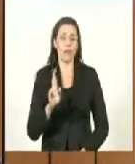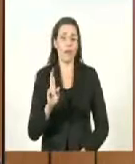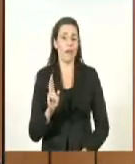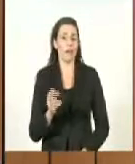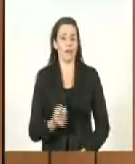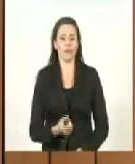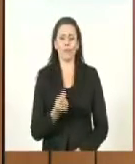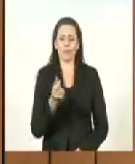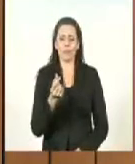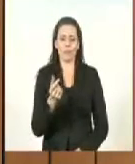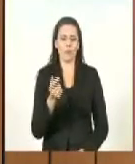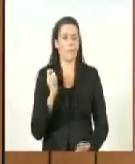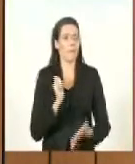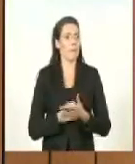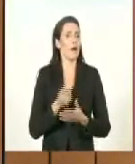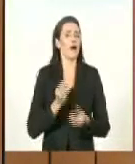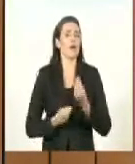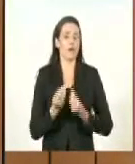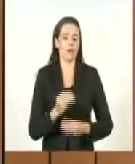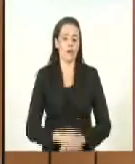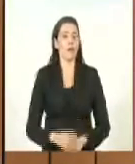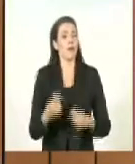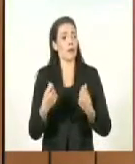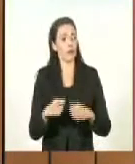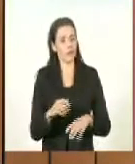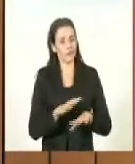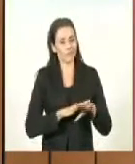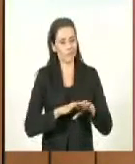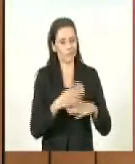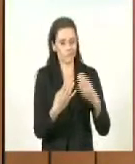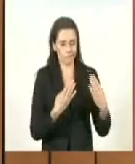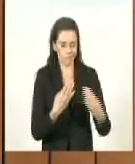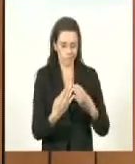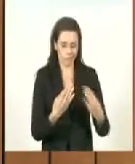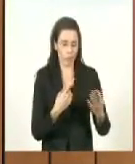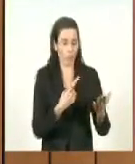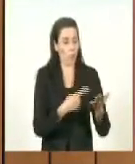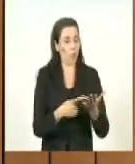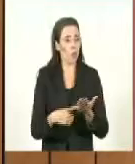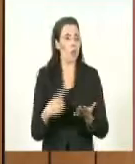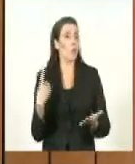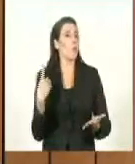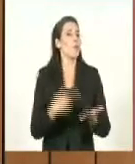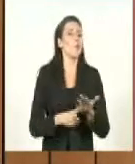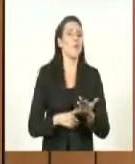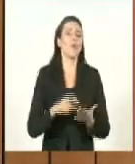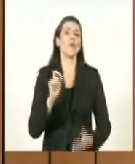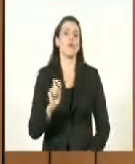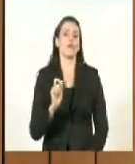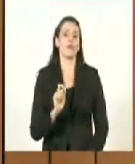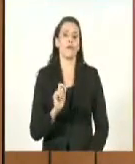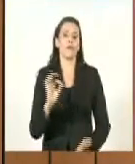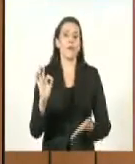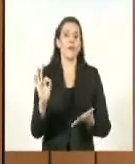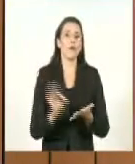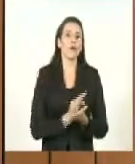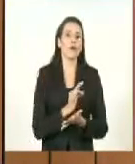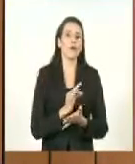E para que fosse feito esse acordo, dentro do acordo, o que foi combinado? Que seriam contratadas novas